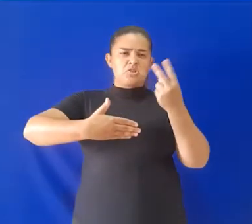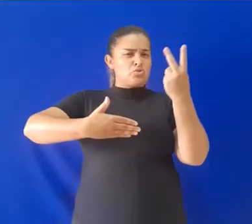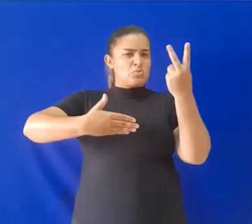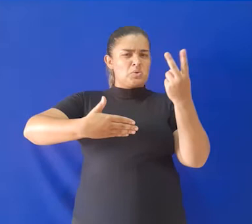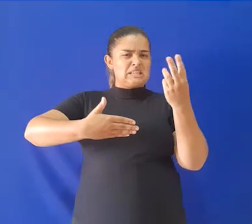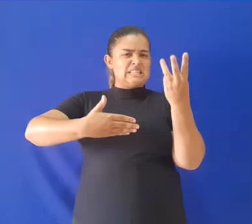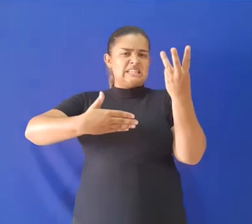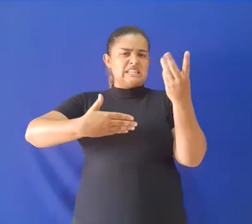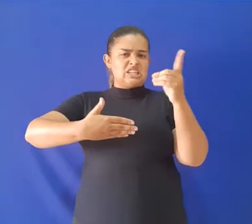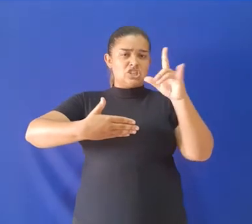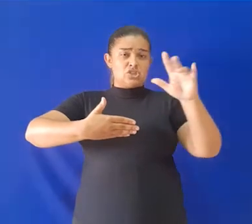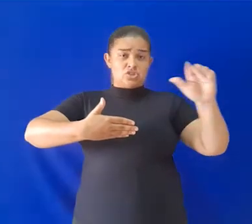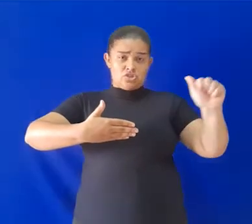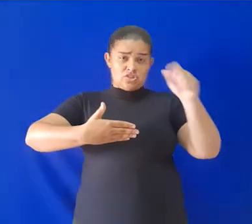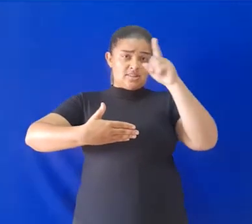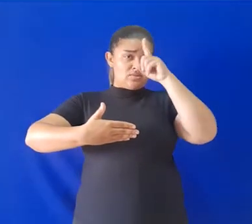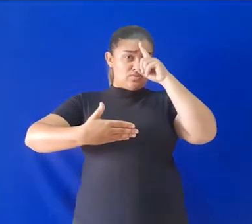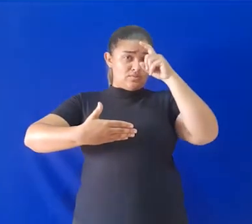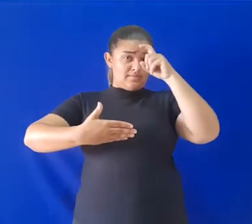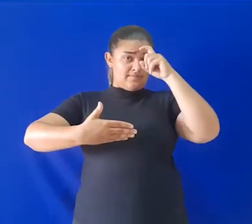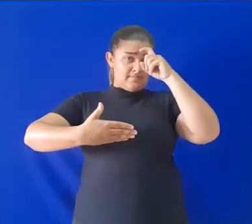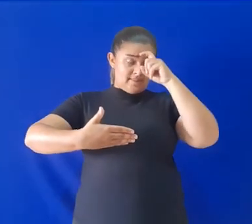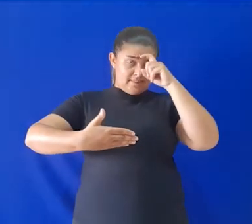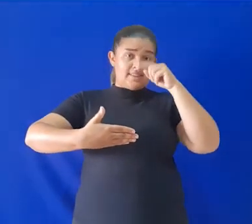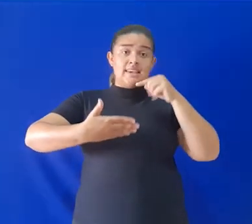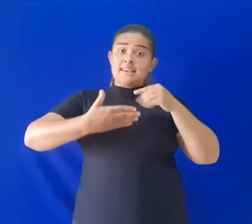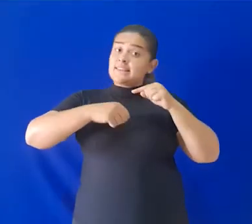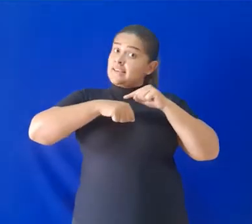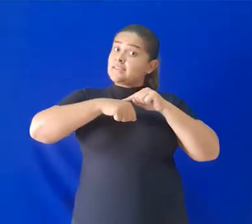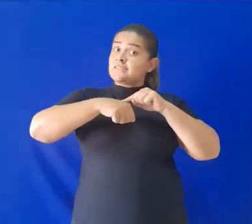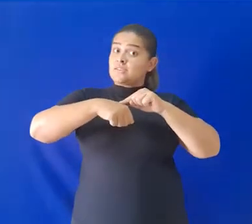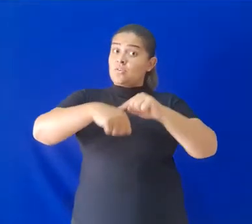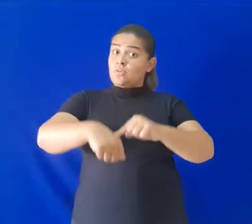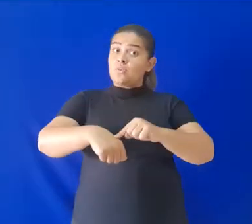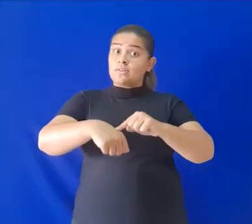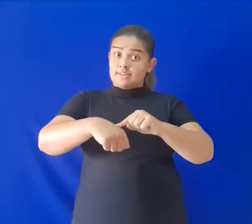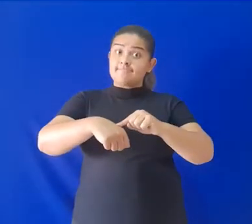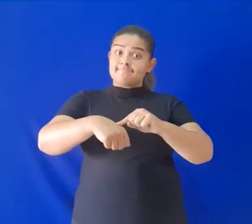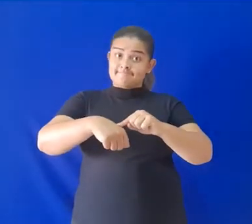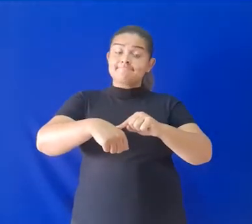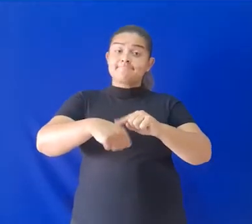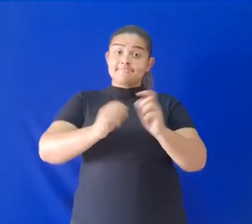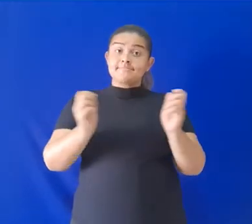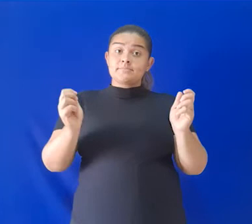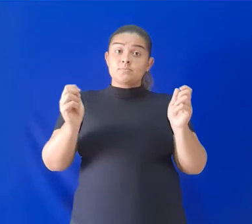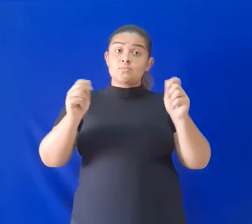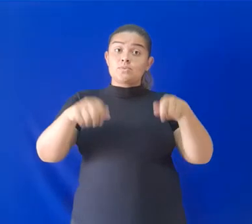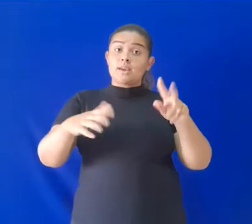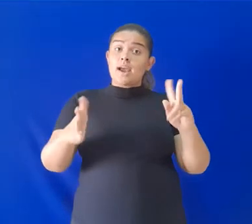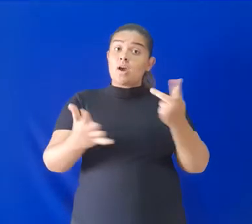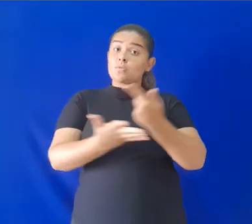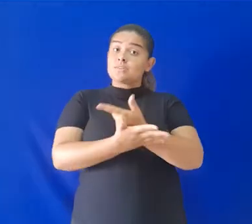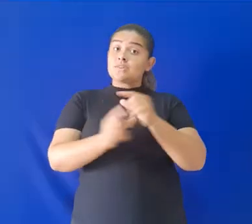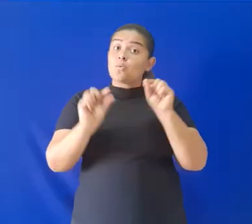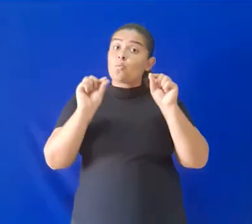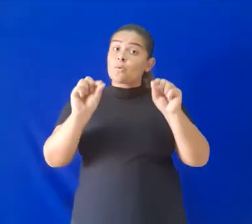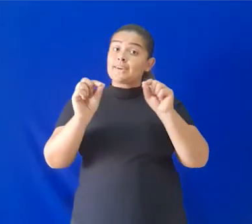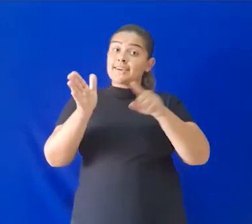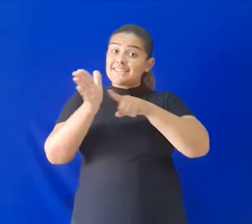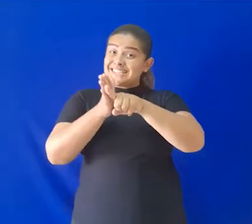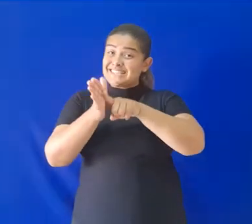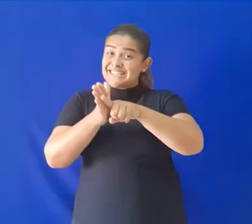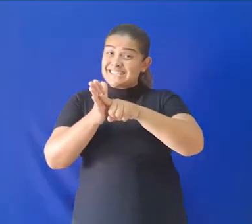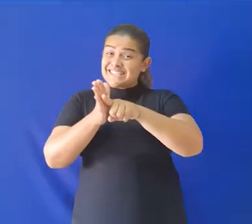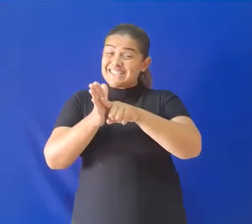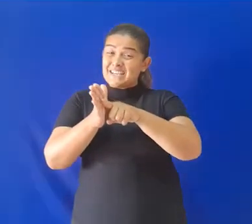bebê durante 2 a 3 dias na maternidade. E é justamente nesse momento em que